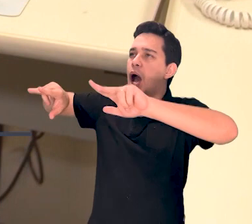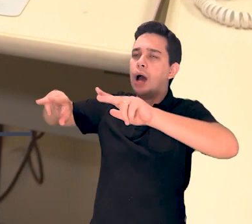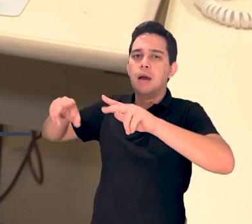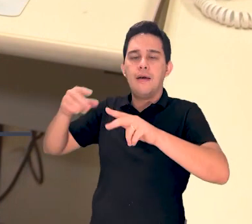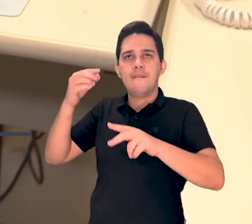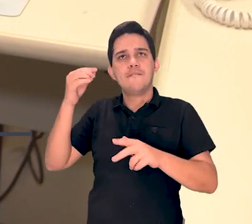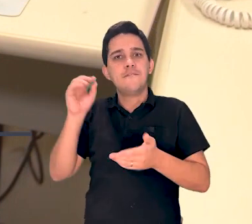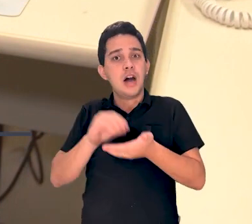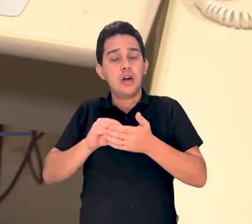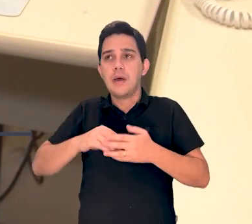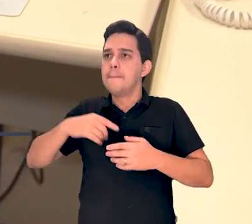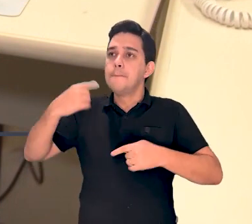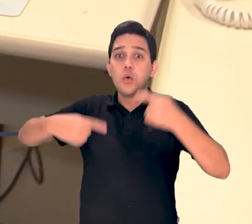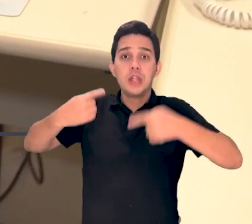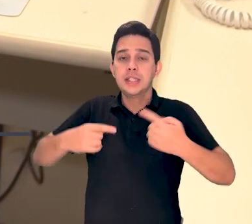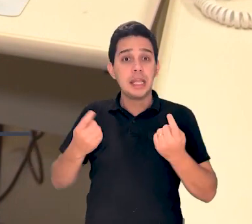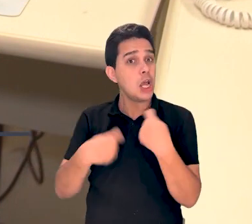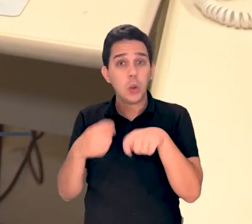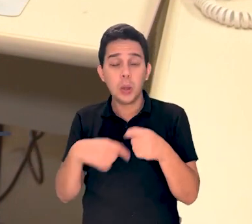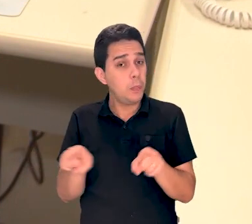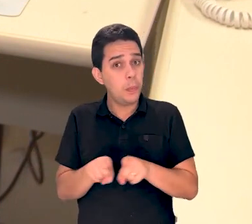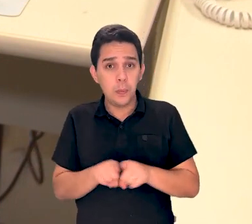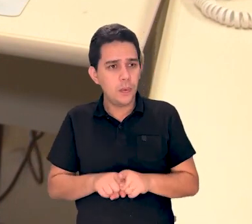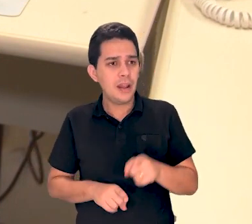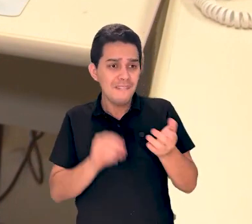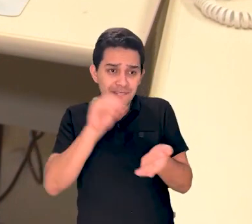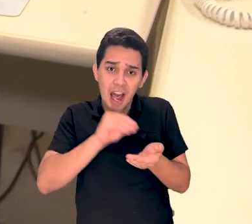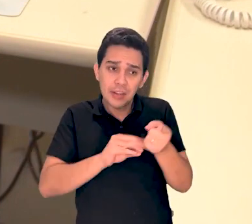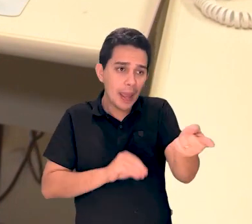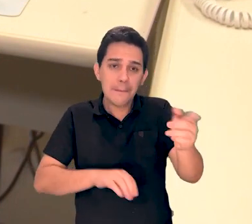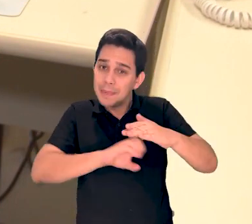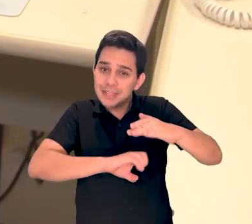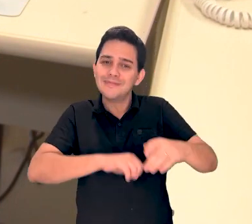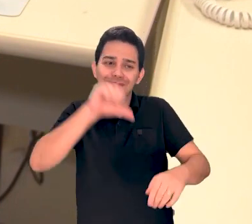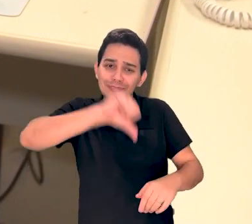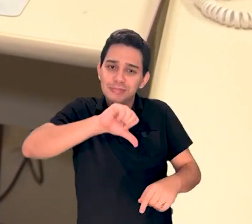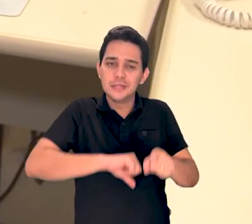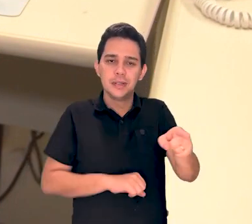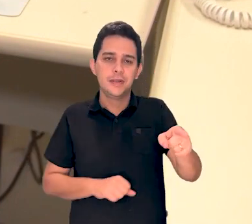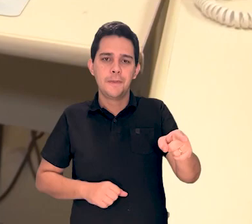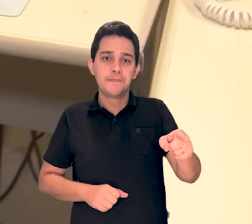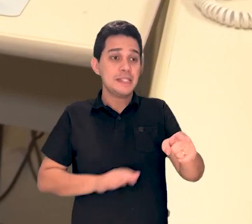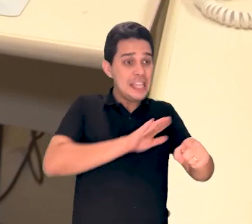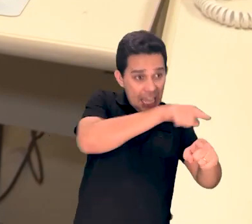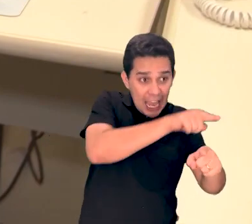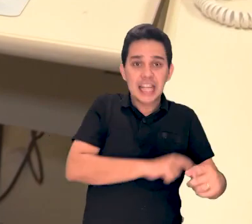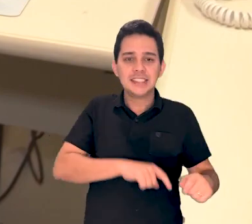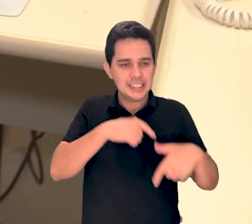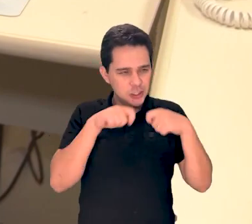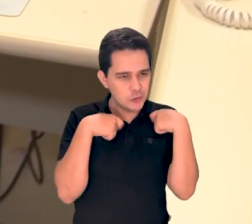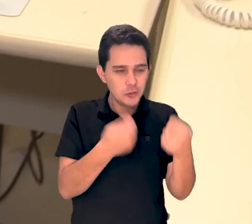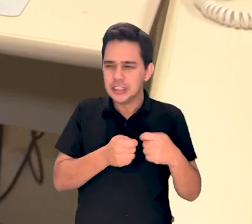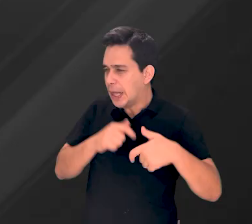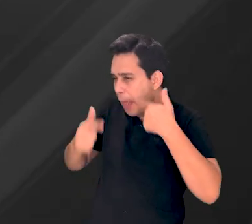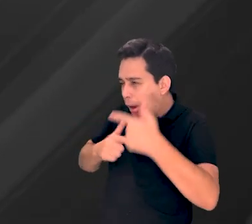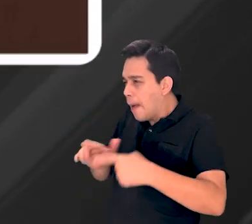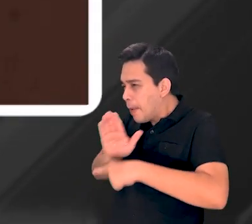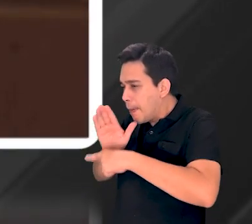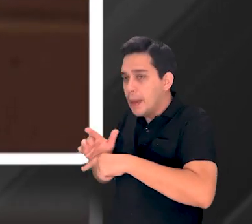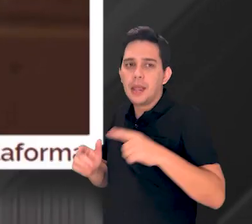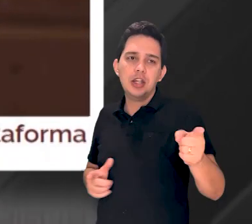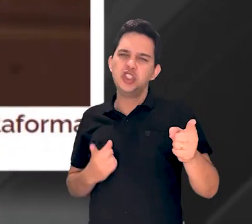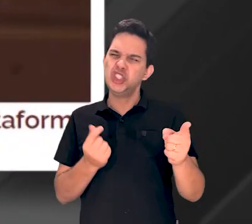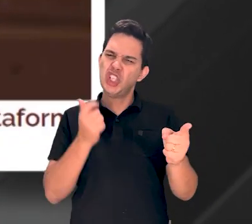político política e econômica da coisa se eles investissem produtividade poderiam tá vendo muito mais dinheiro